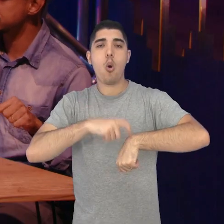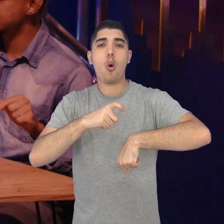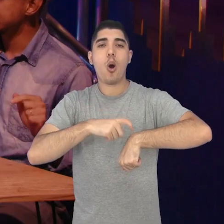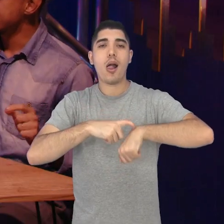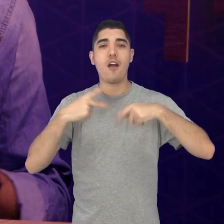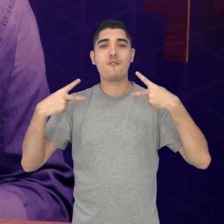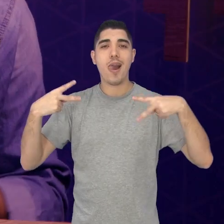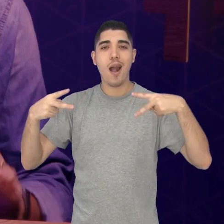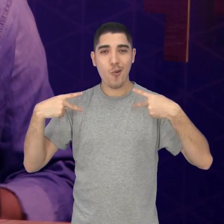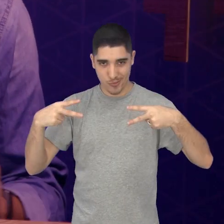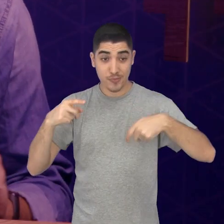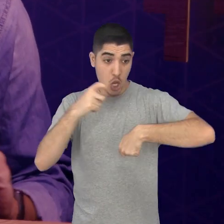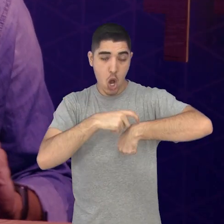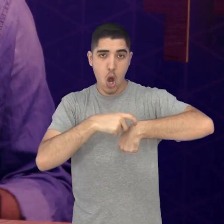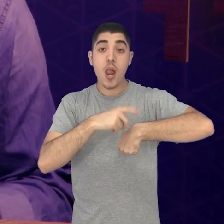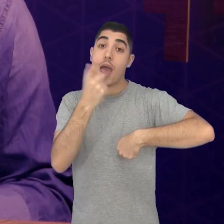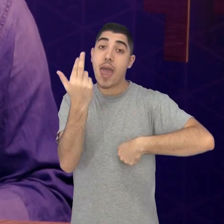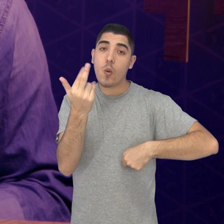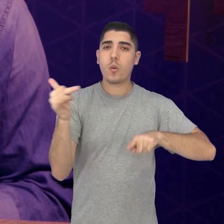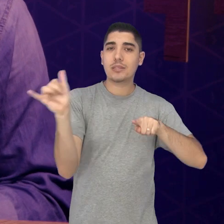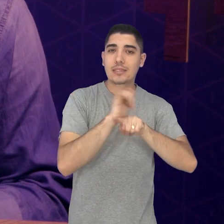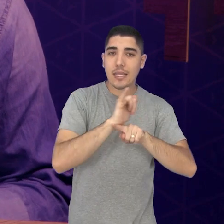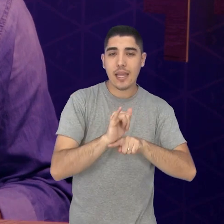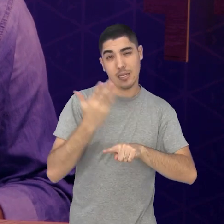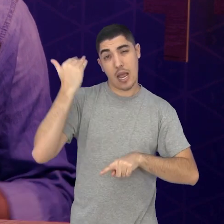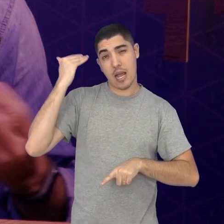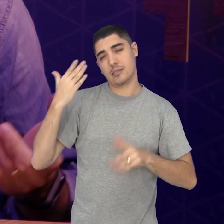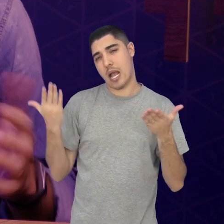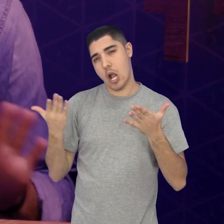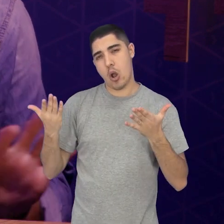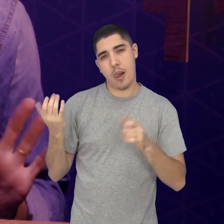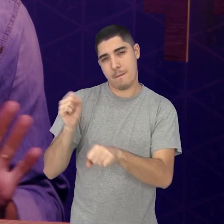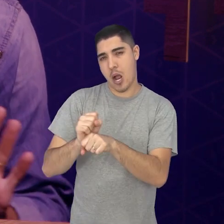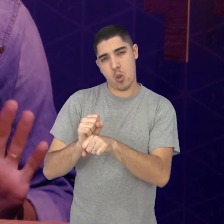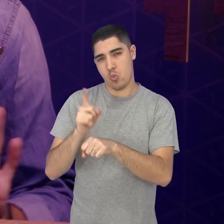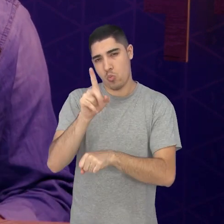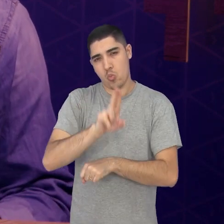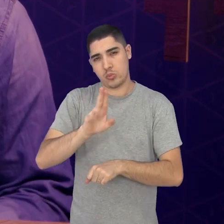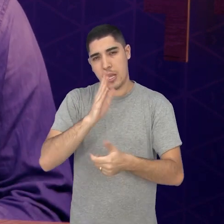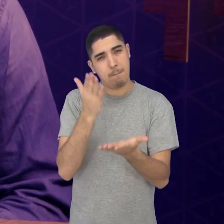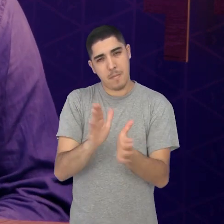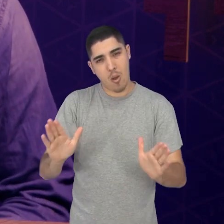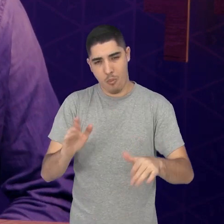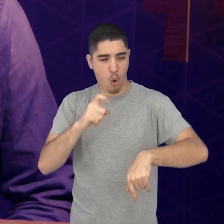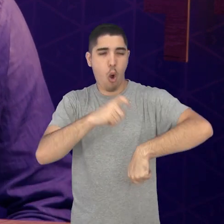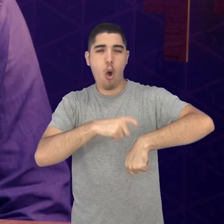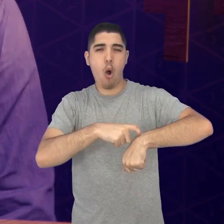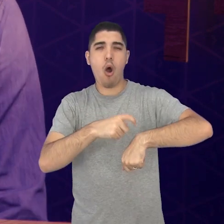verão é uma medida, né, para também, né, porque agora a gente não tem mais horário de verão, por